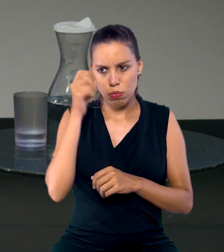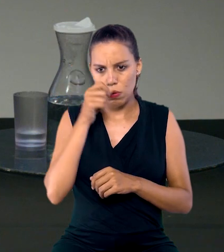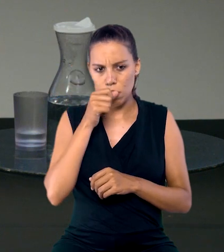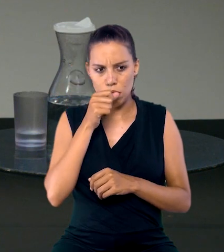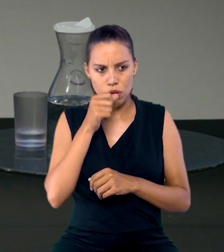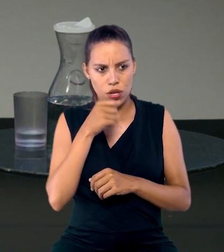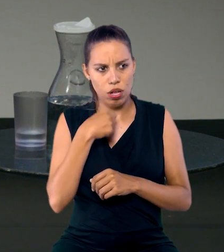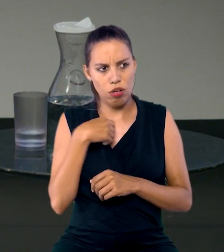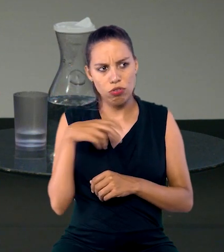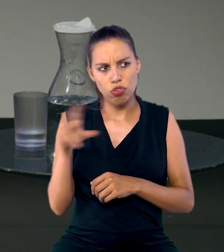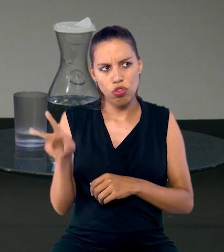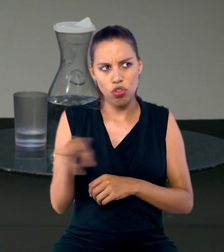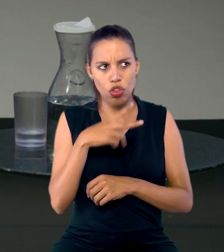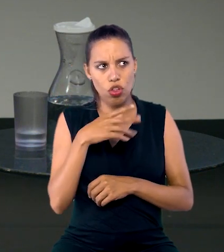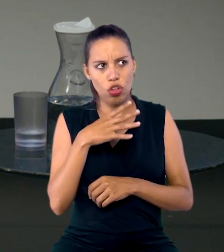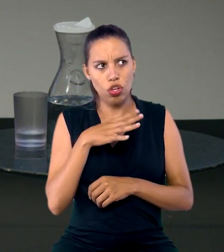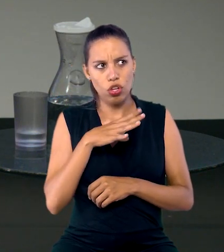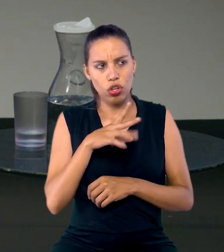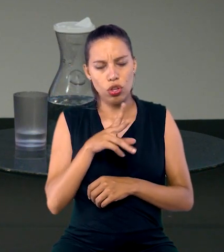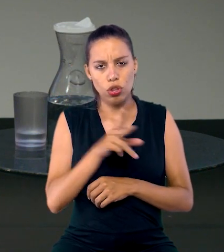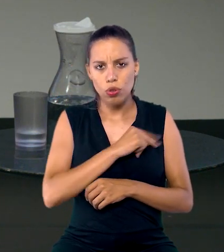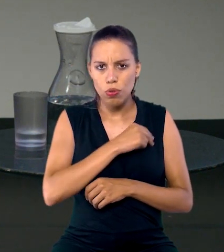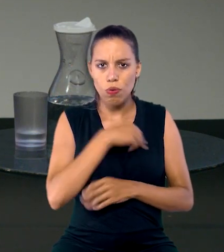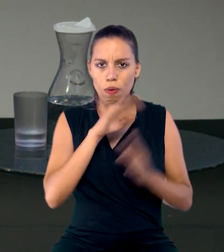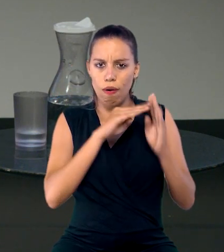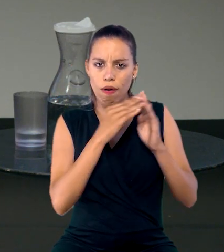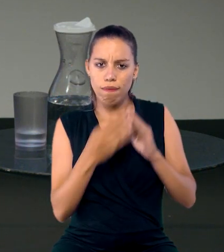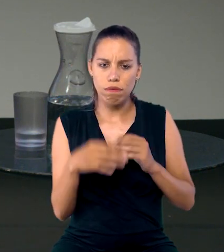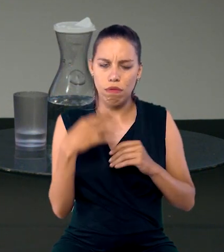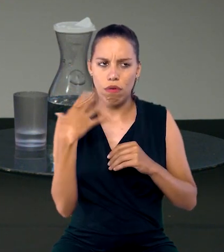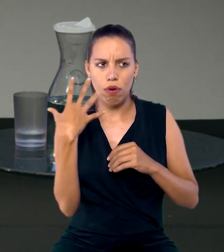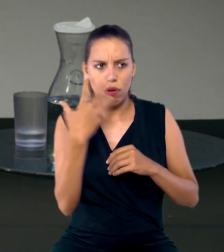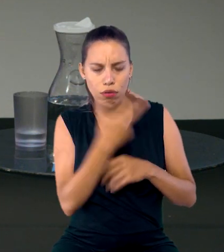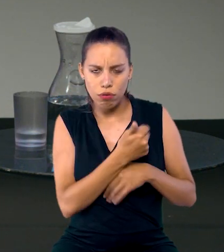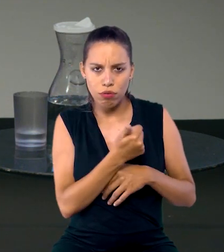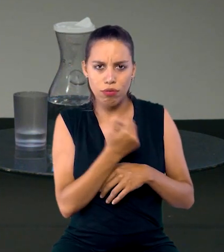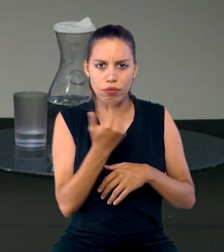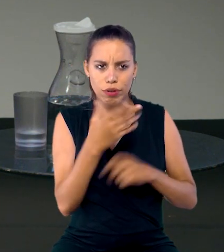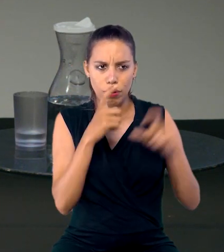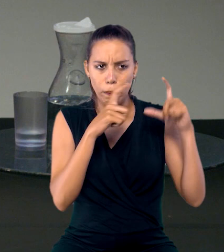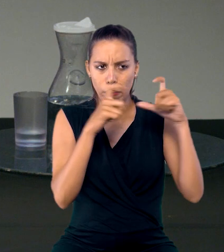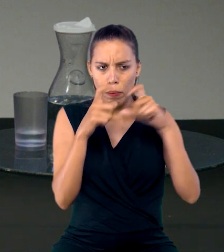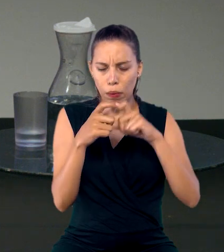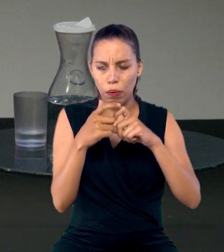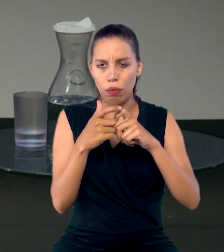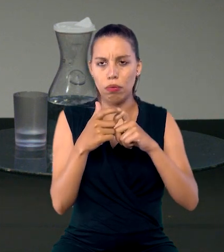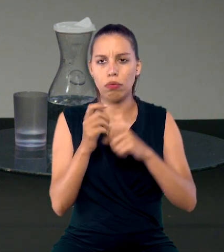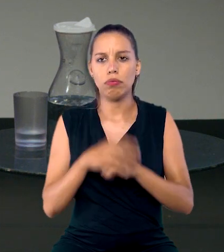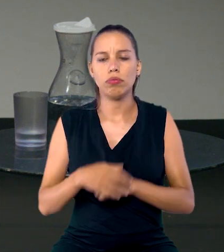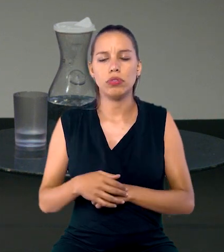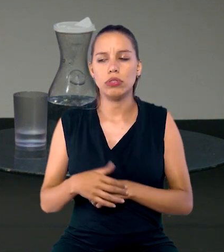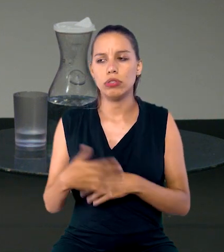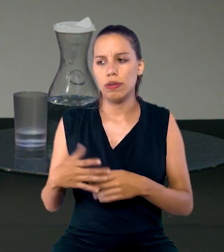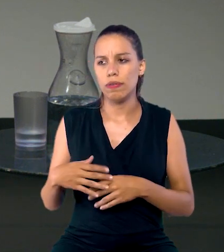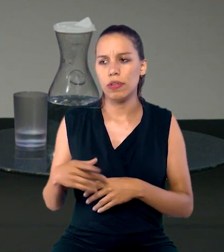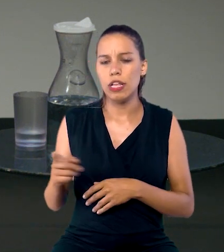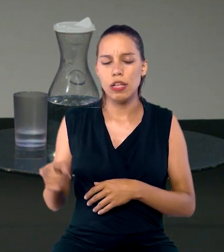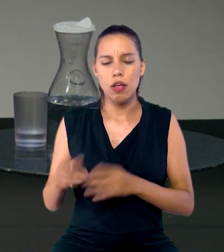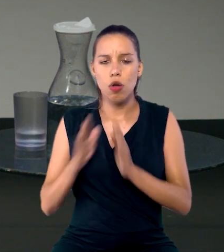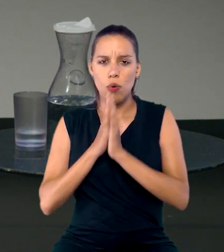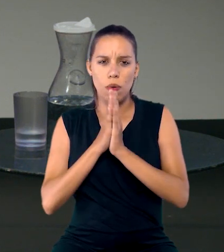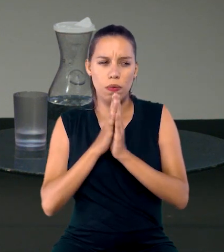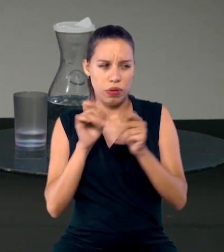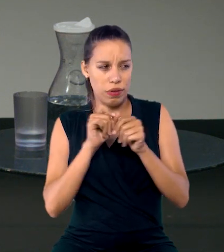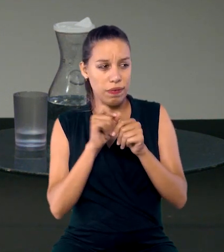achavam a favela, a Brasilândia fotogênica. E me pediram para